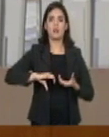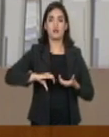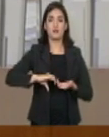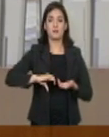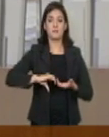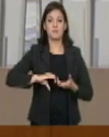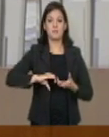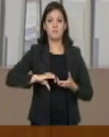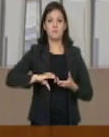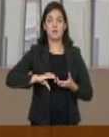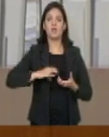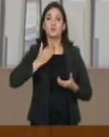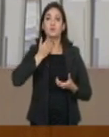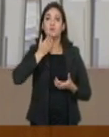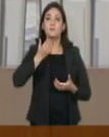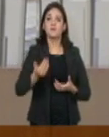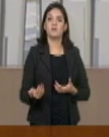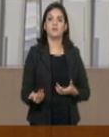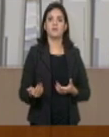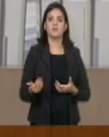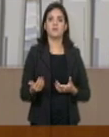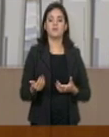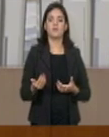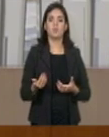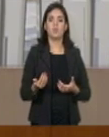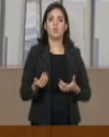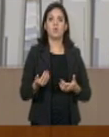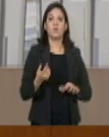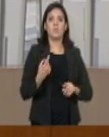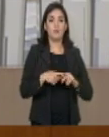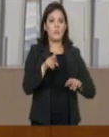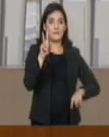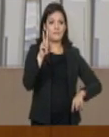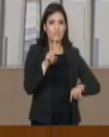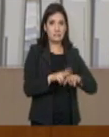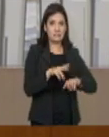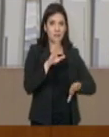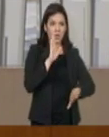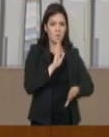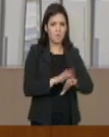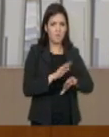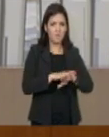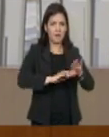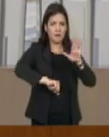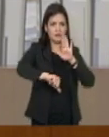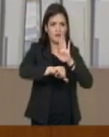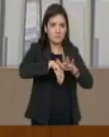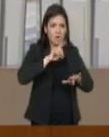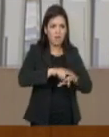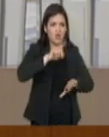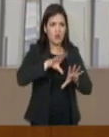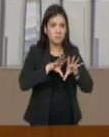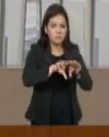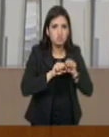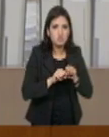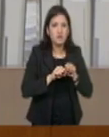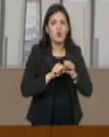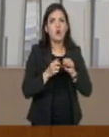afora os casos de prisão em flagrante ou preventiva, à necessidade do trânsito em